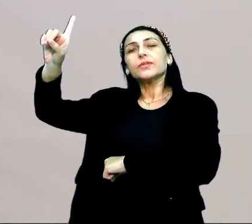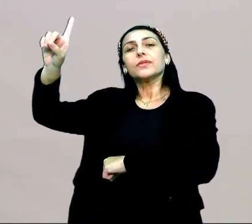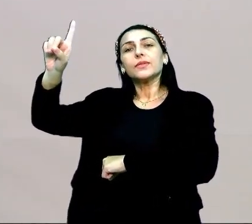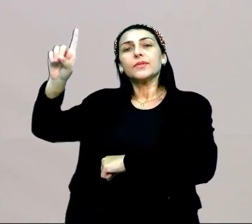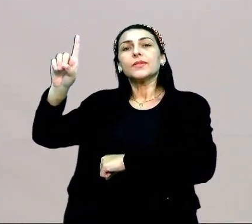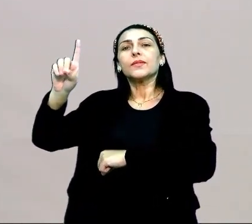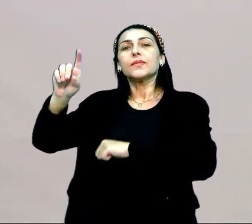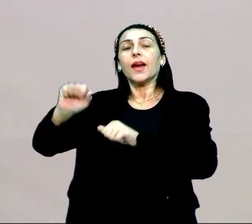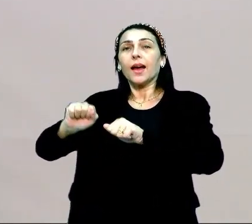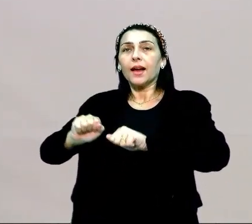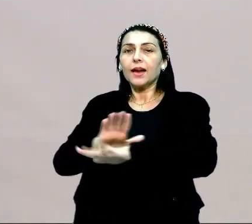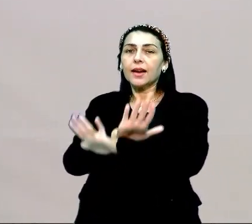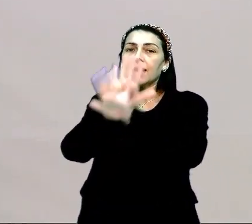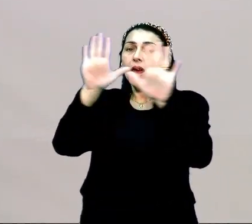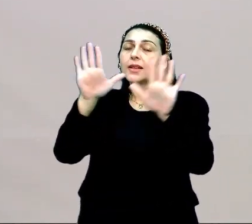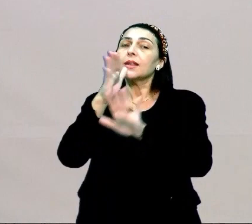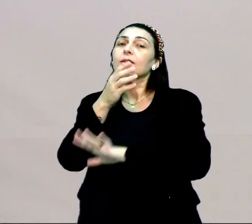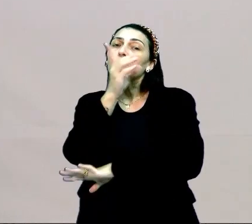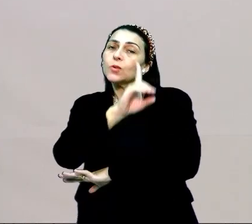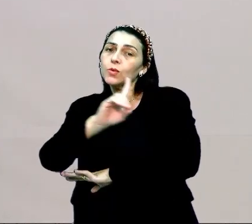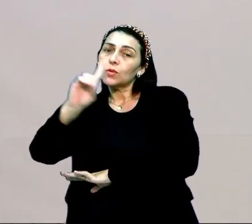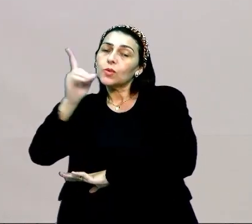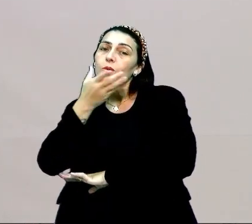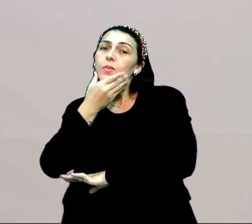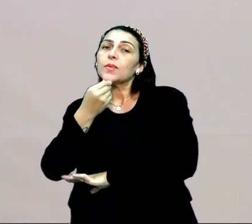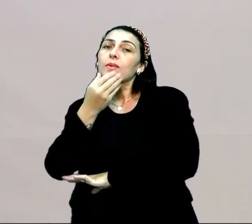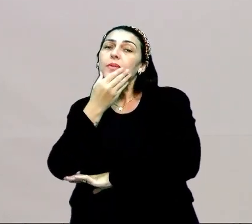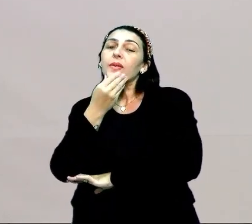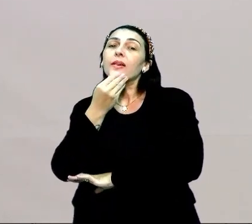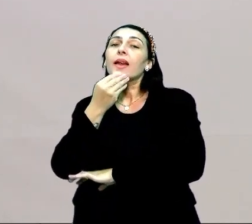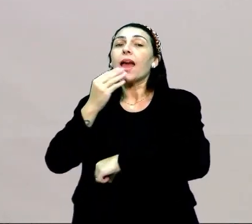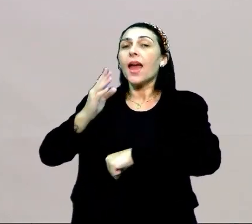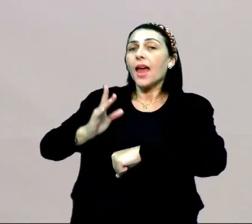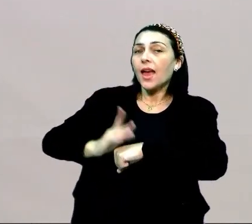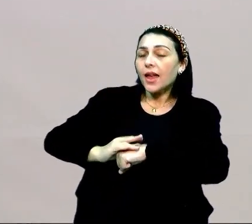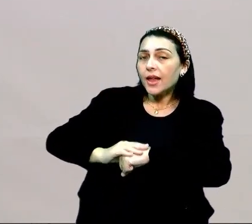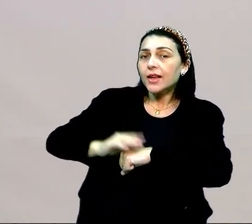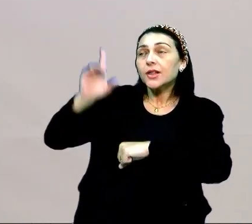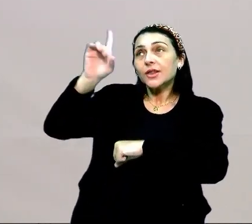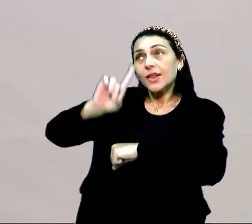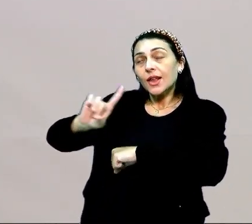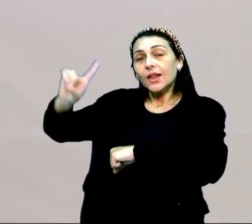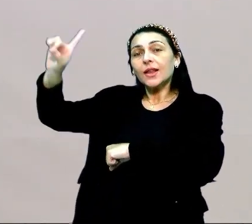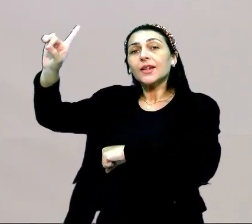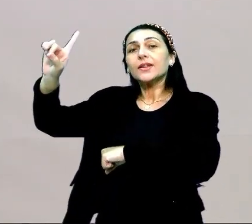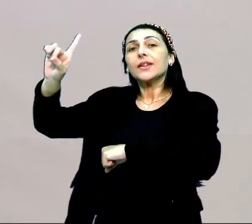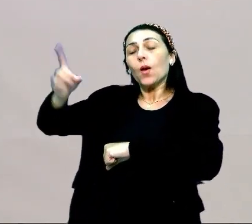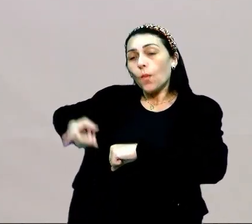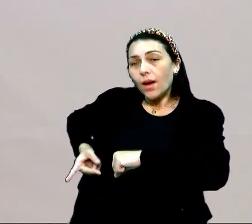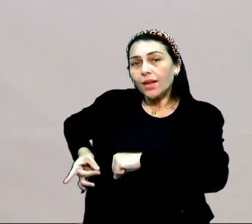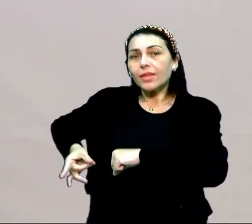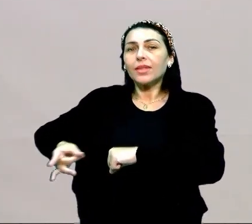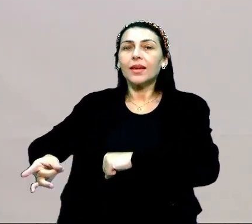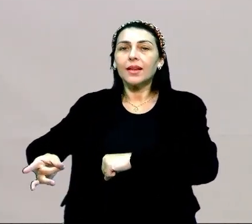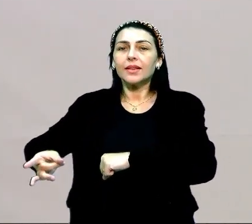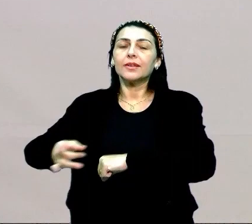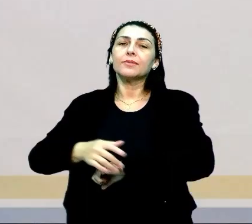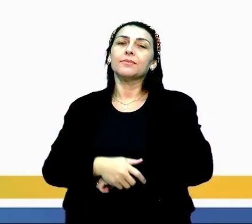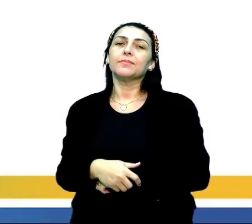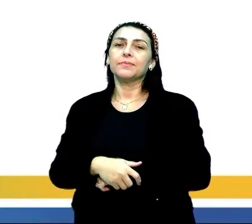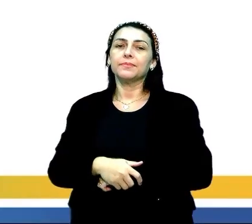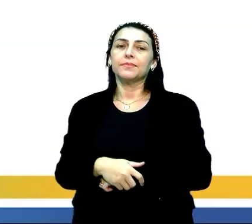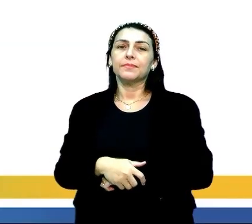da graça, a cidade dos homens é a cidade efêmera e a cidade de Deus é a cidade eterna. Muito